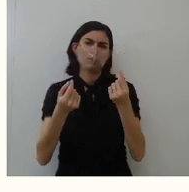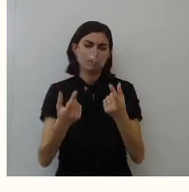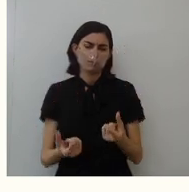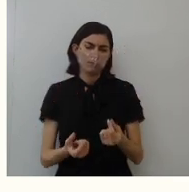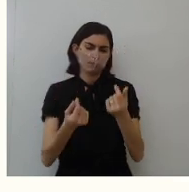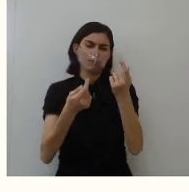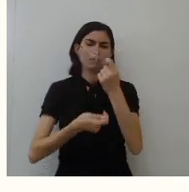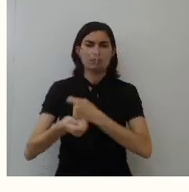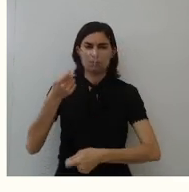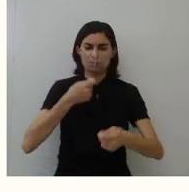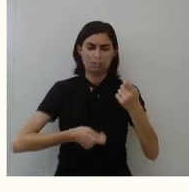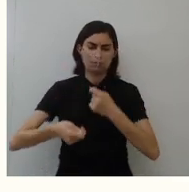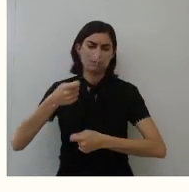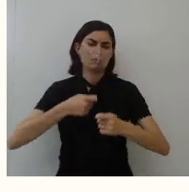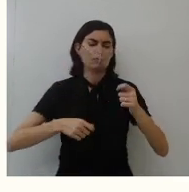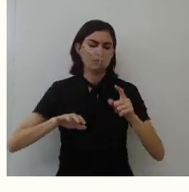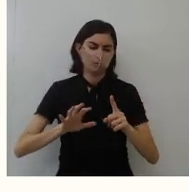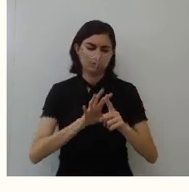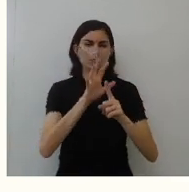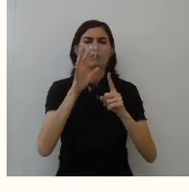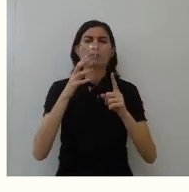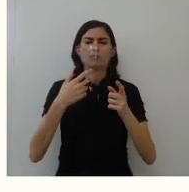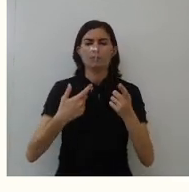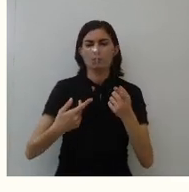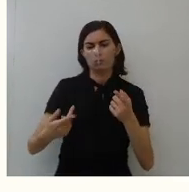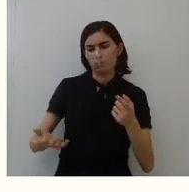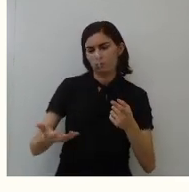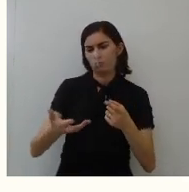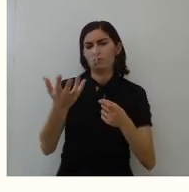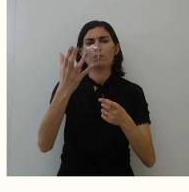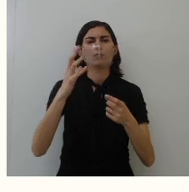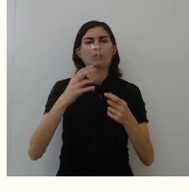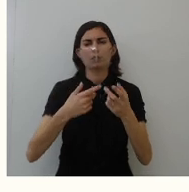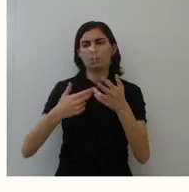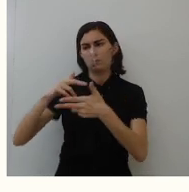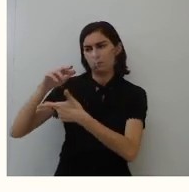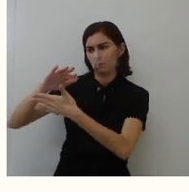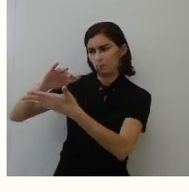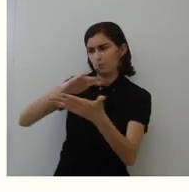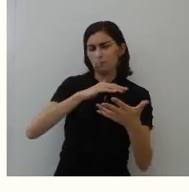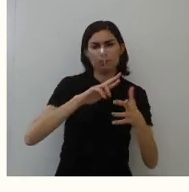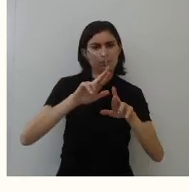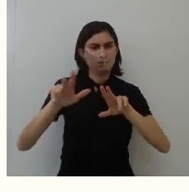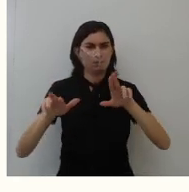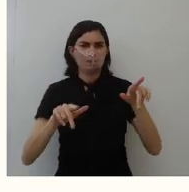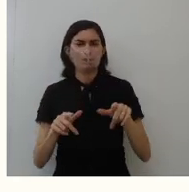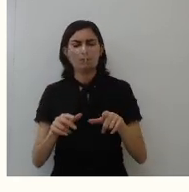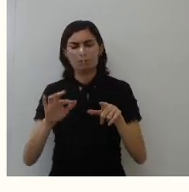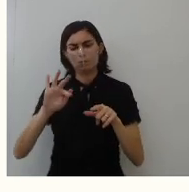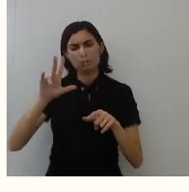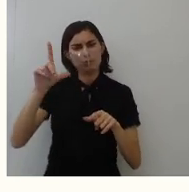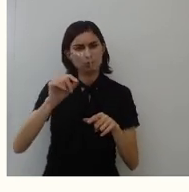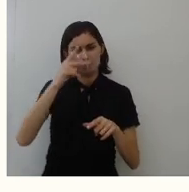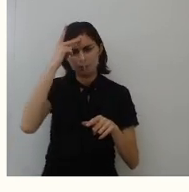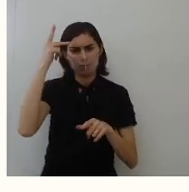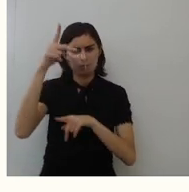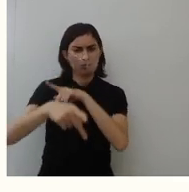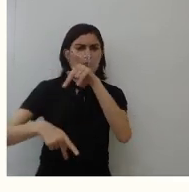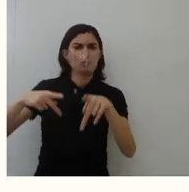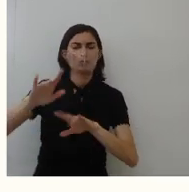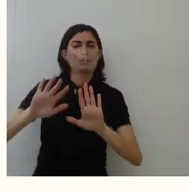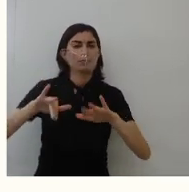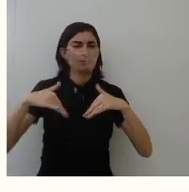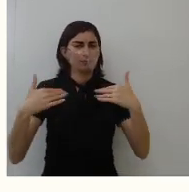capital econômico, seja influência na produção e consumo de mercadorias, seja influência no fluxo de pessoas.